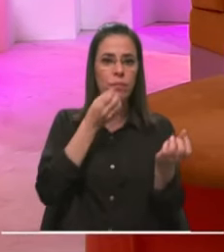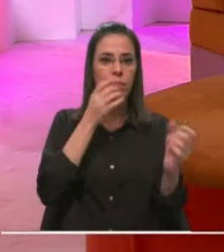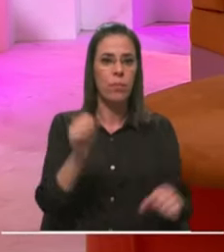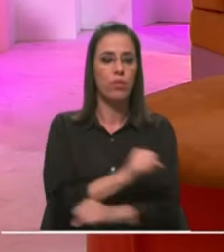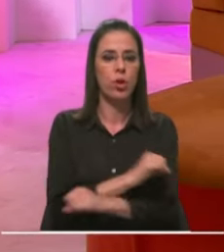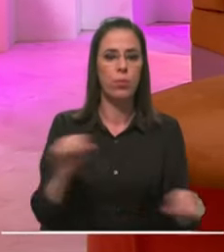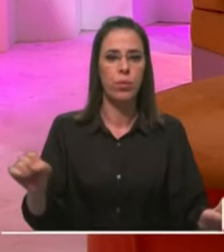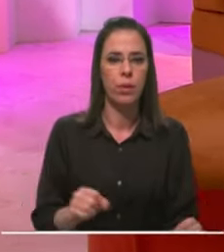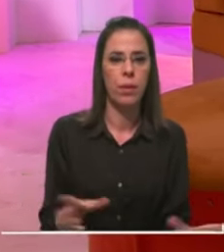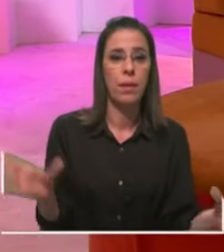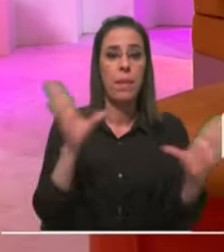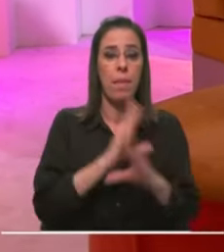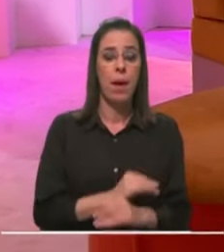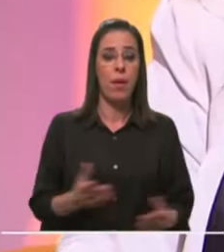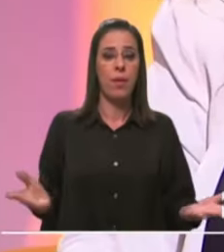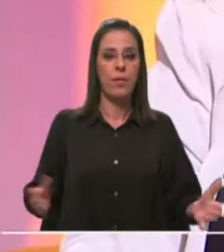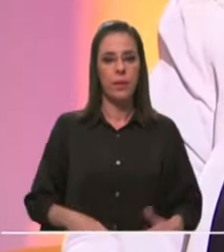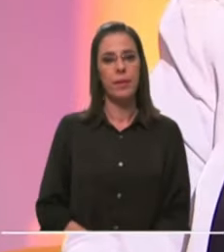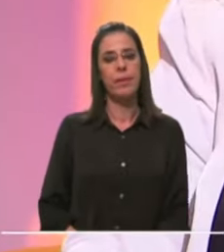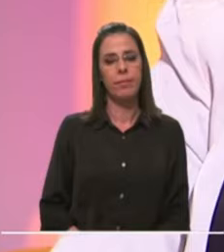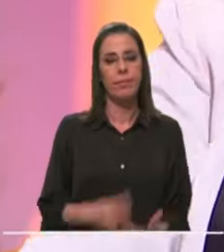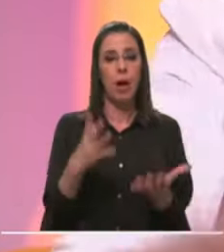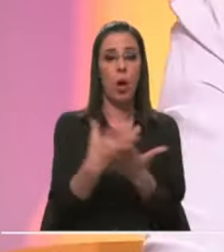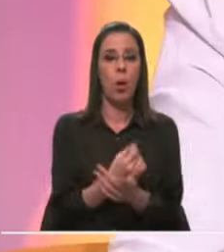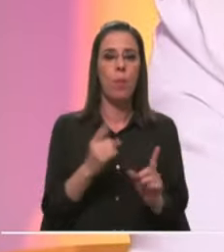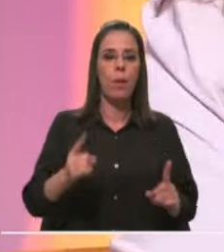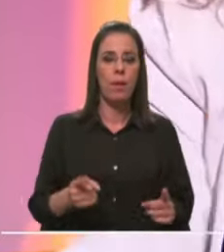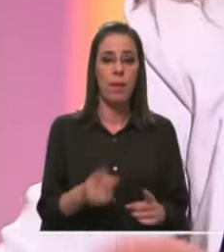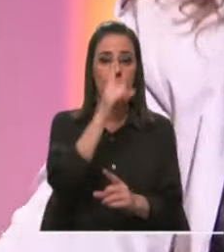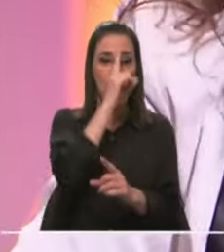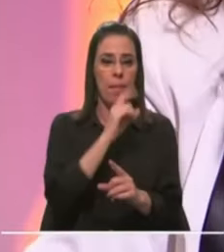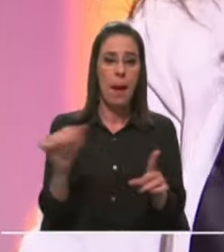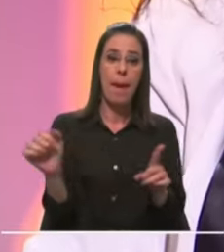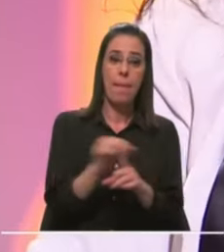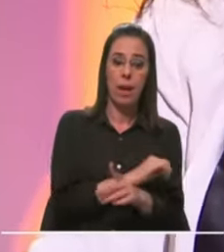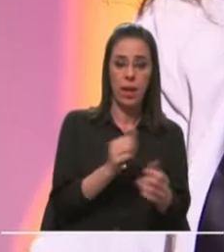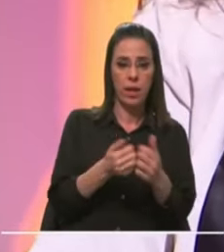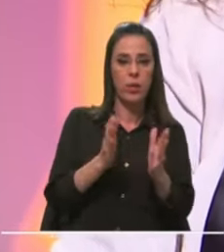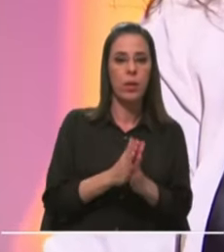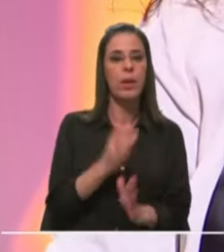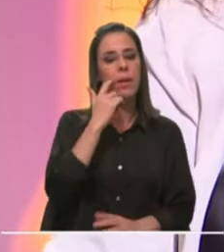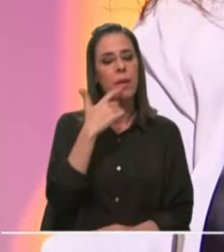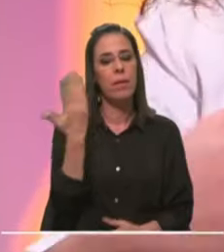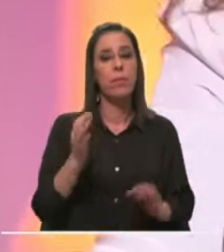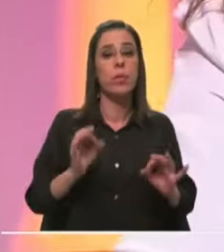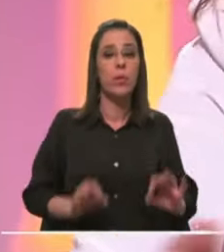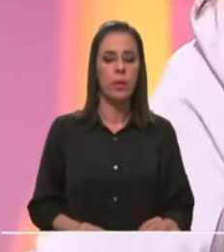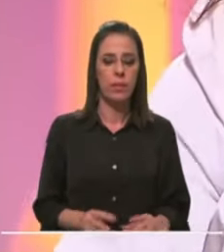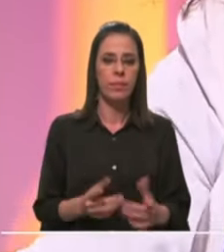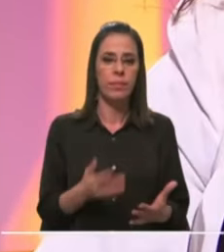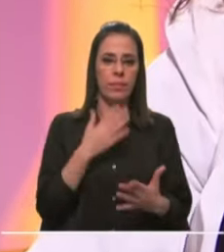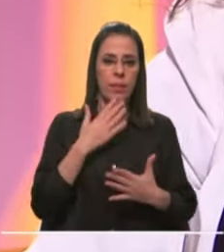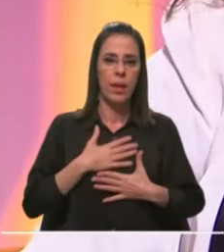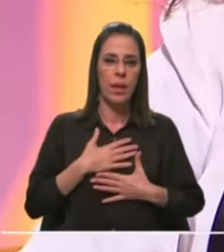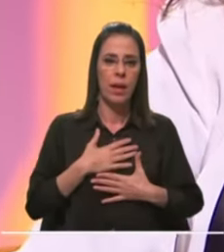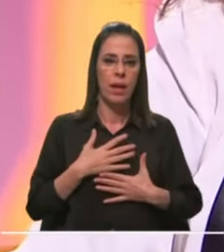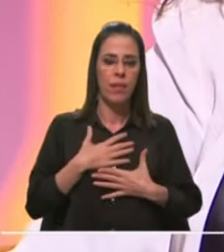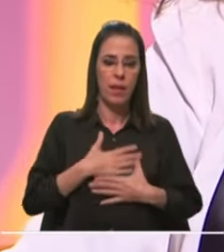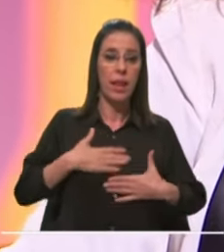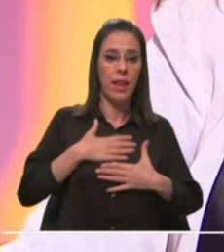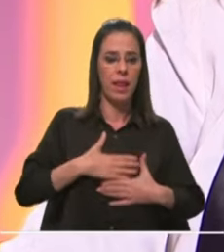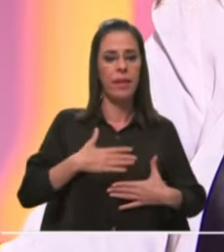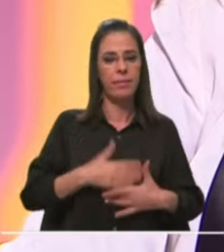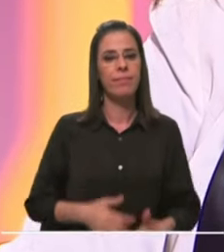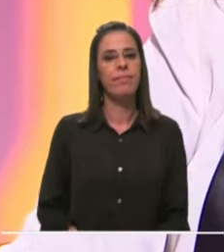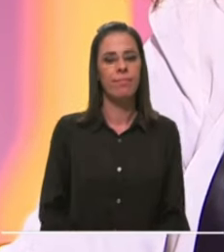explodiu para nunca mais voltar para nunca mais ser recuperado e apagam-se as memórias todas é impressionante e se deixar estava-me bastante